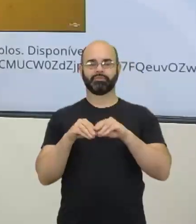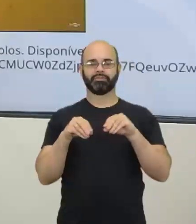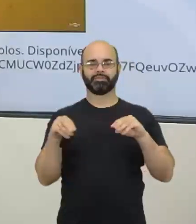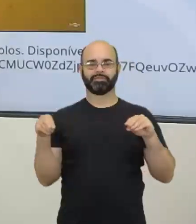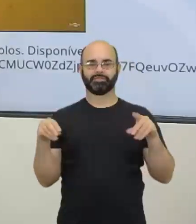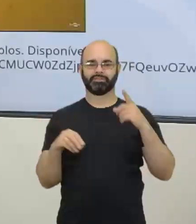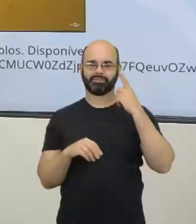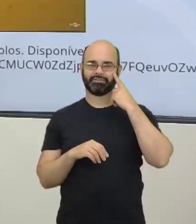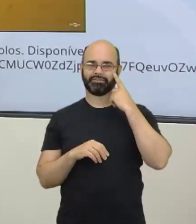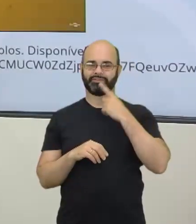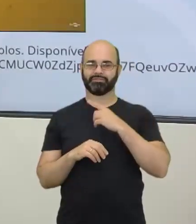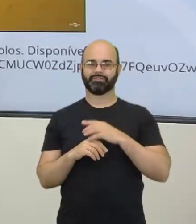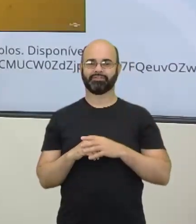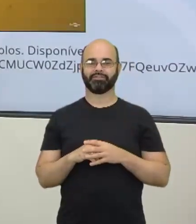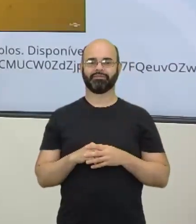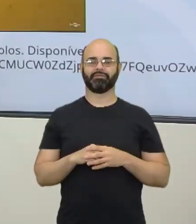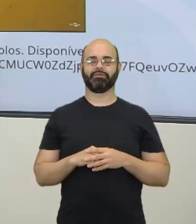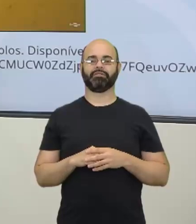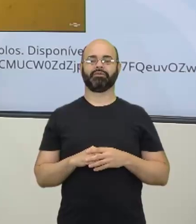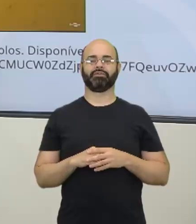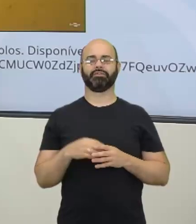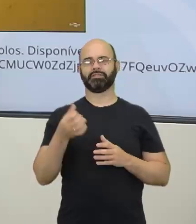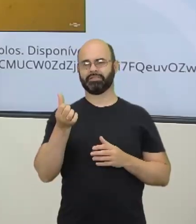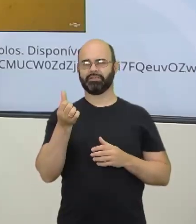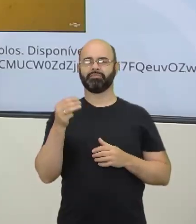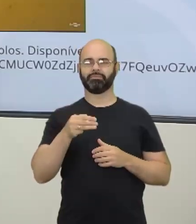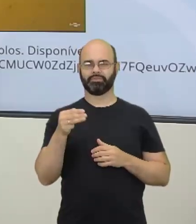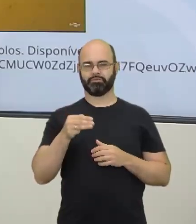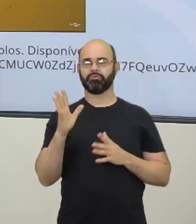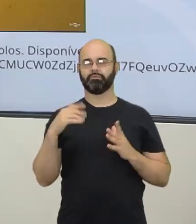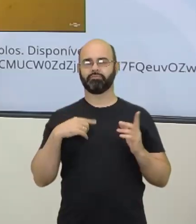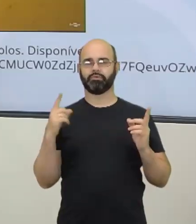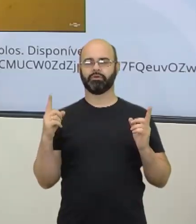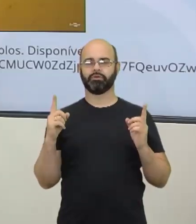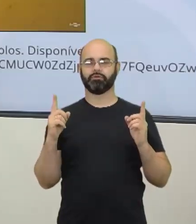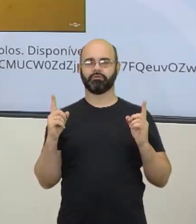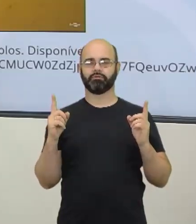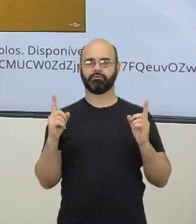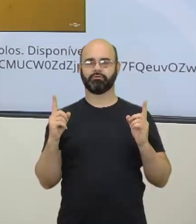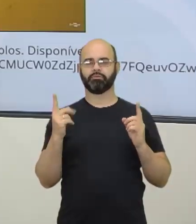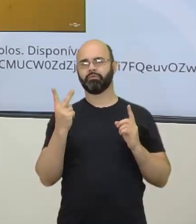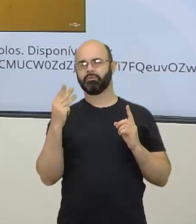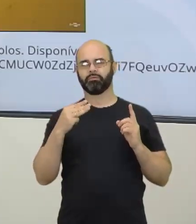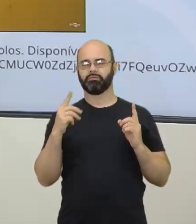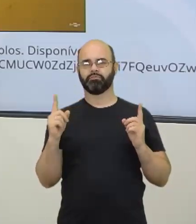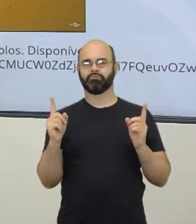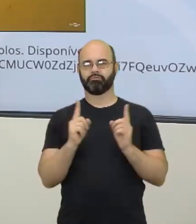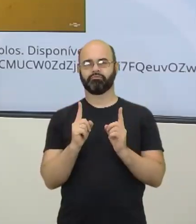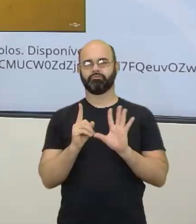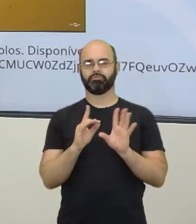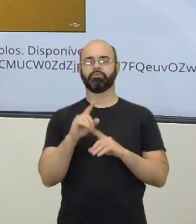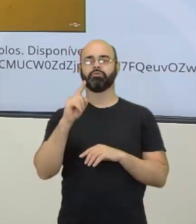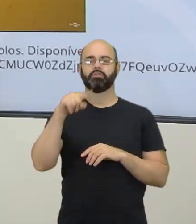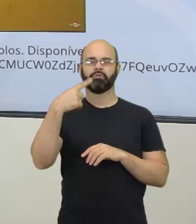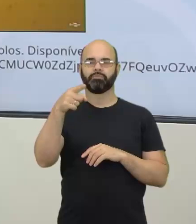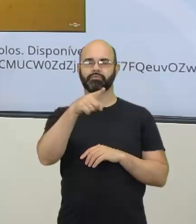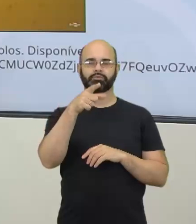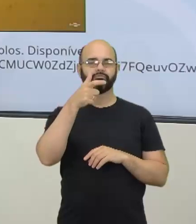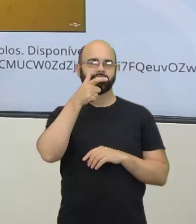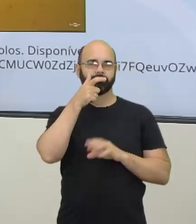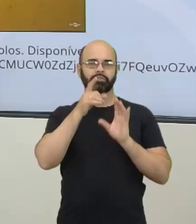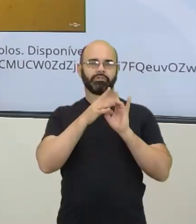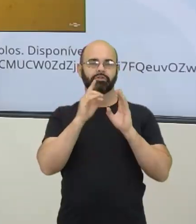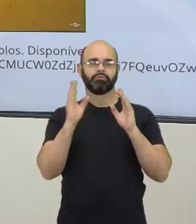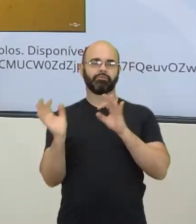tá? Ele tem mais ou menos 6 minutos, mas a gente vai ver um pouco mais, né, quase 2 minutos do vídeo, depois vocês podem ver ele